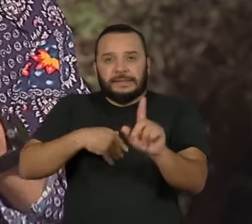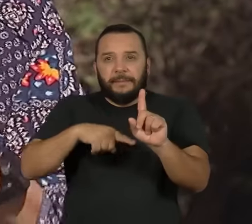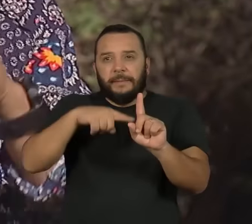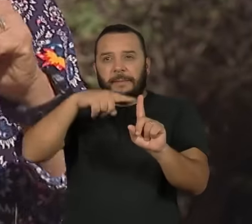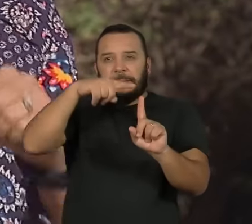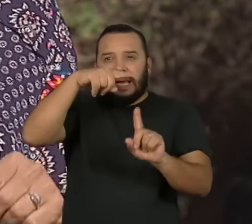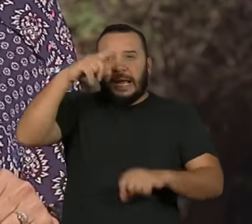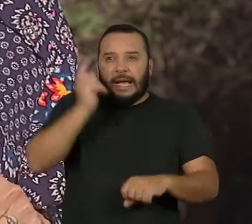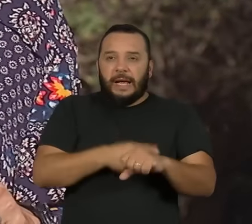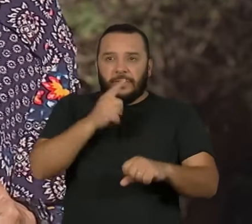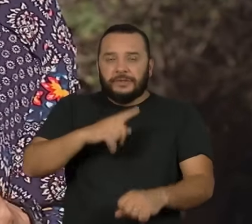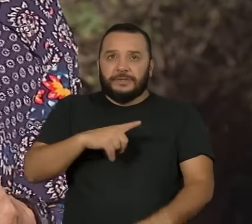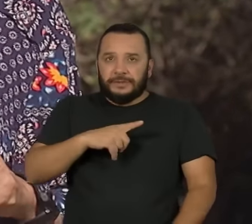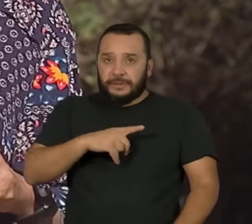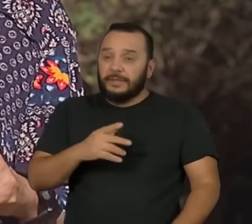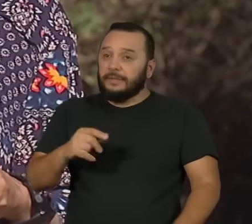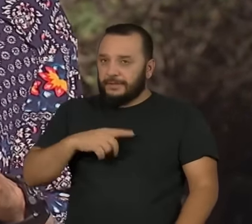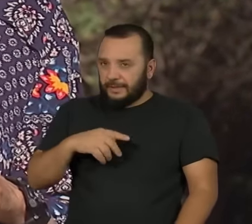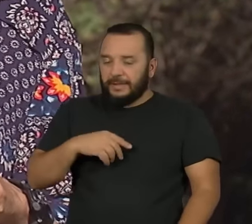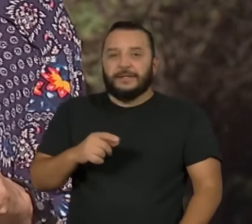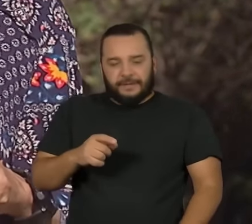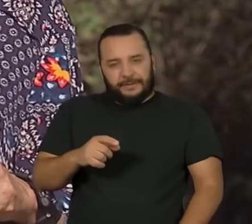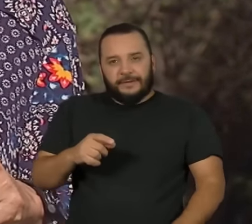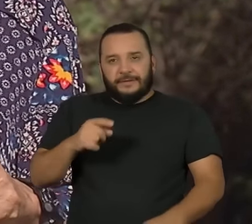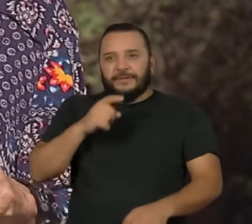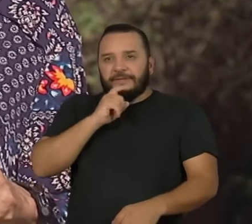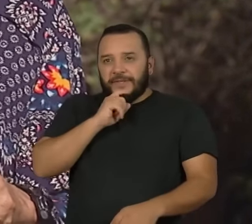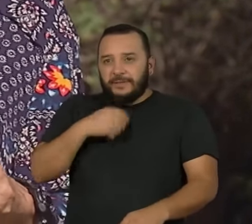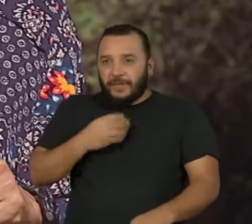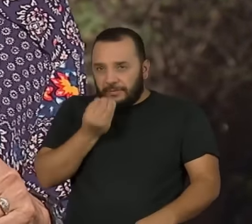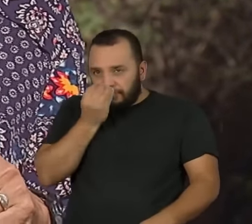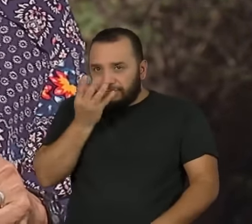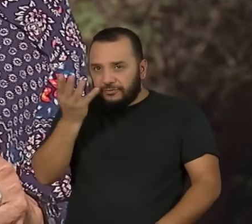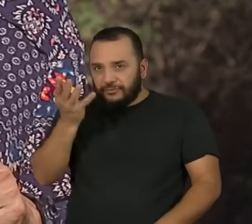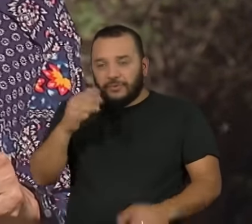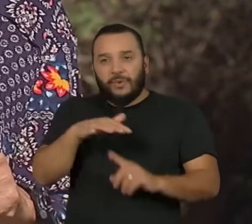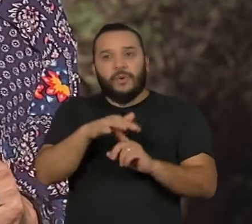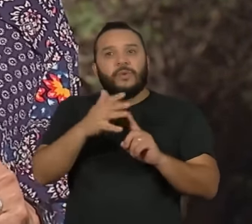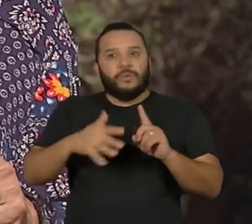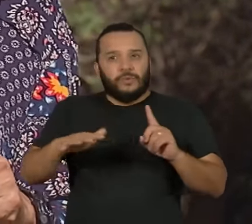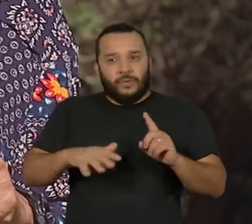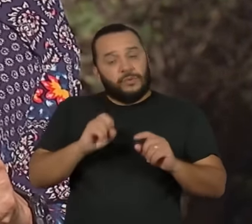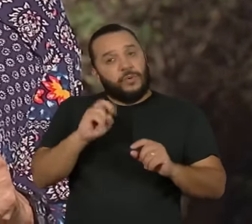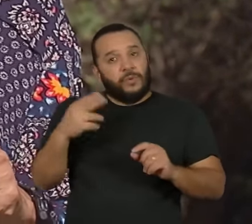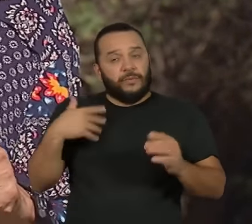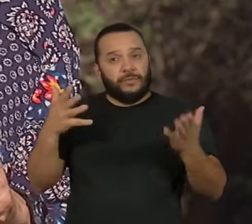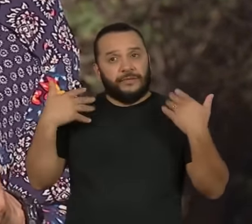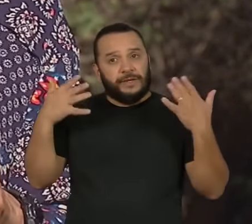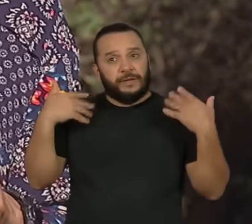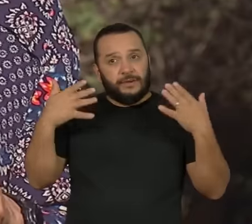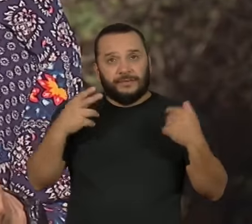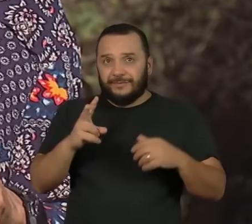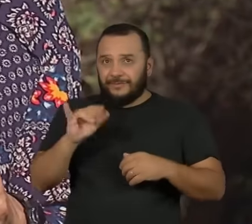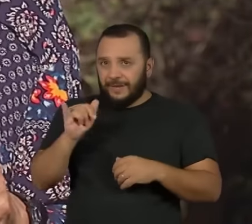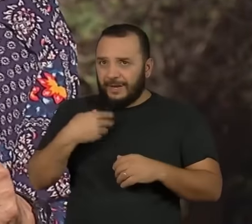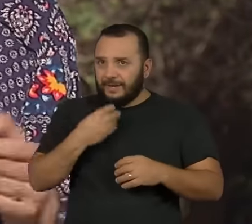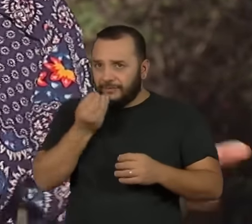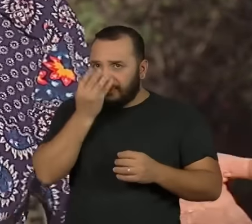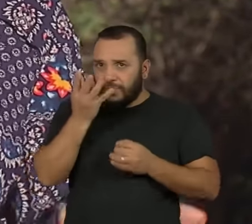Acho que floresceram no inverno, vão florescer no outono, quando deveriam florescer, ou no verão, quando deveriam florescer,